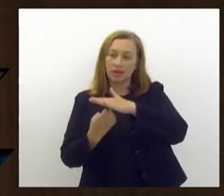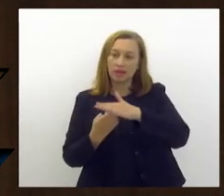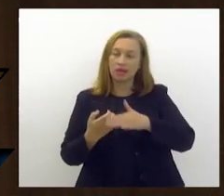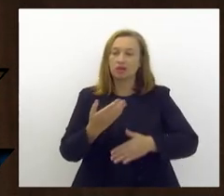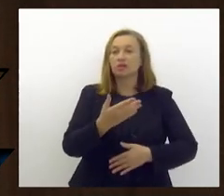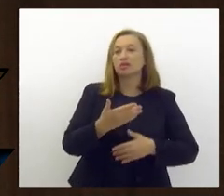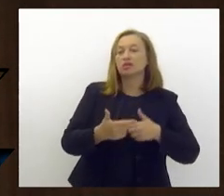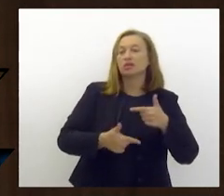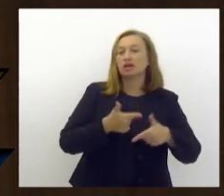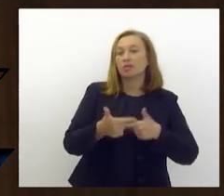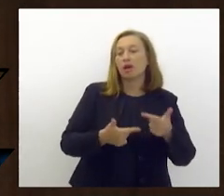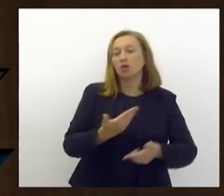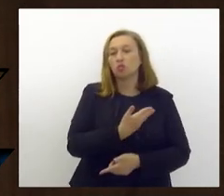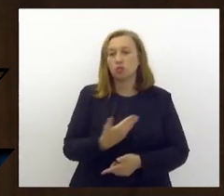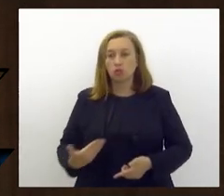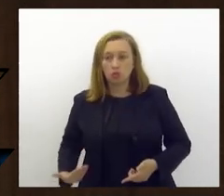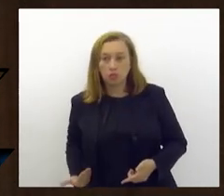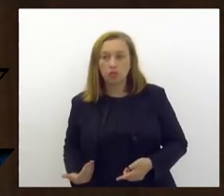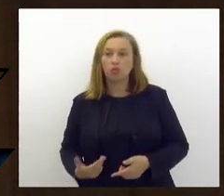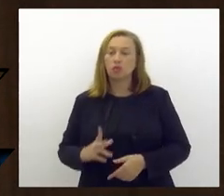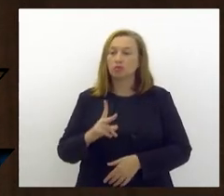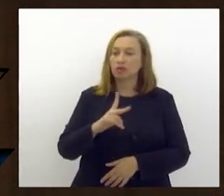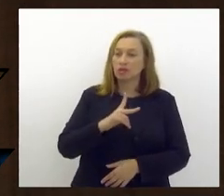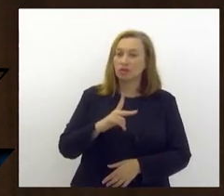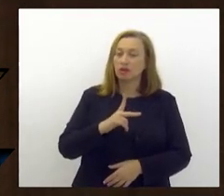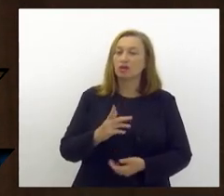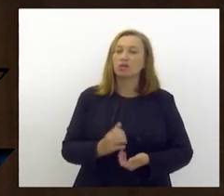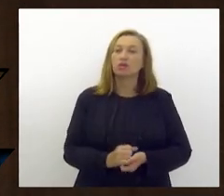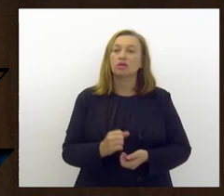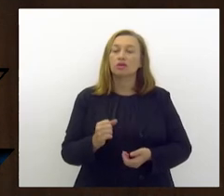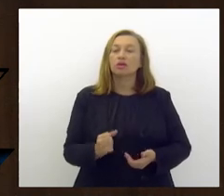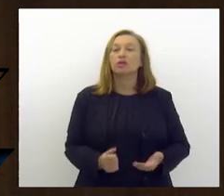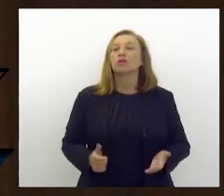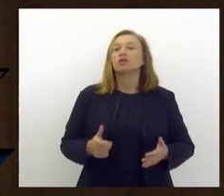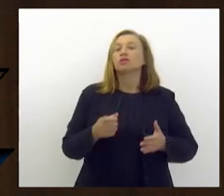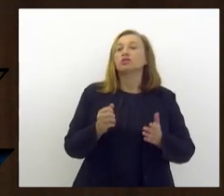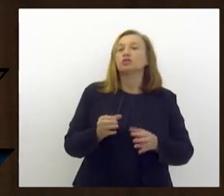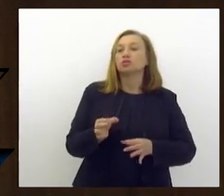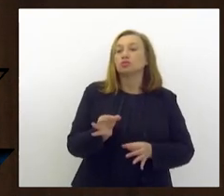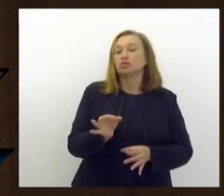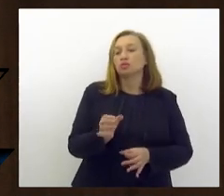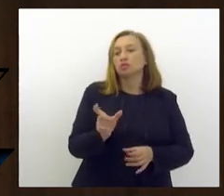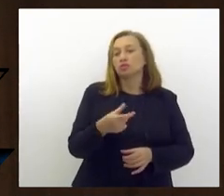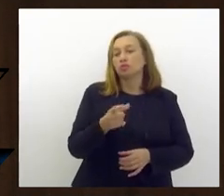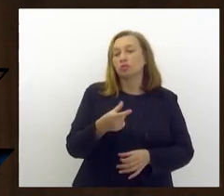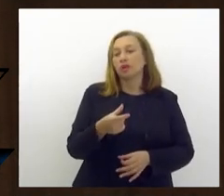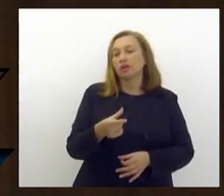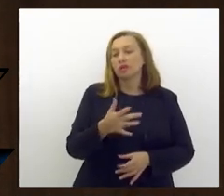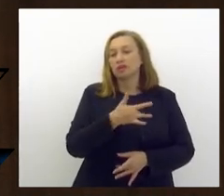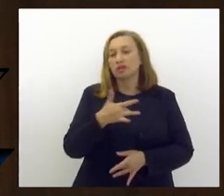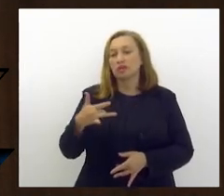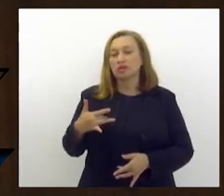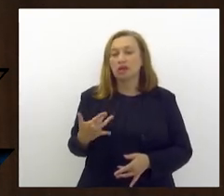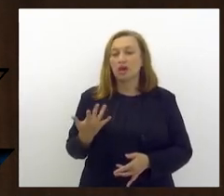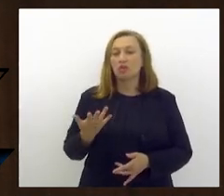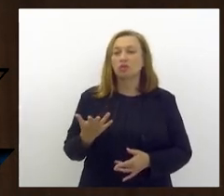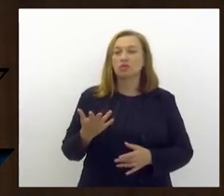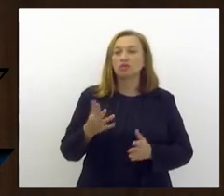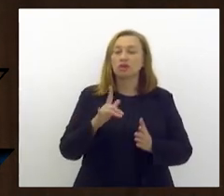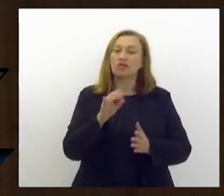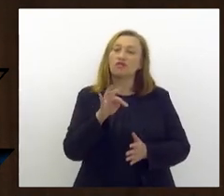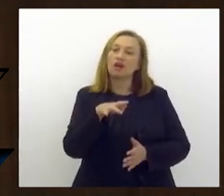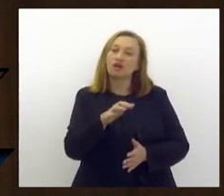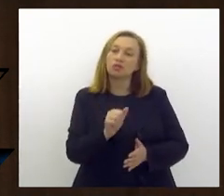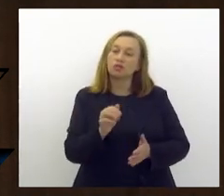públicos essenciais, bem como as operadoras do plano de saúde, a divulgar as suas faturas mensais de